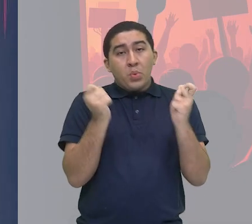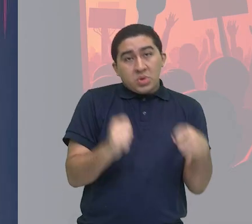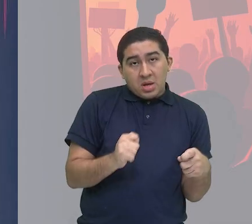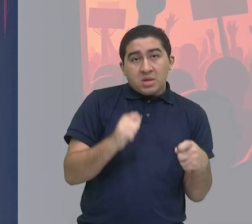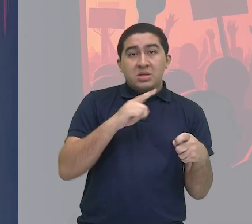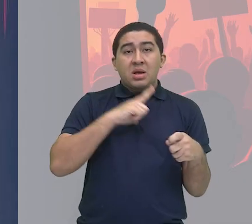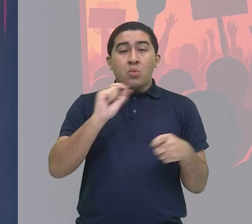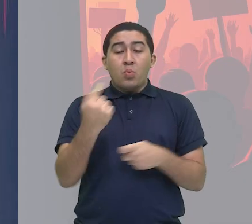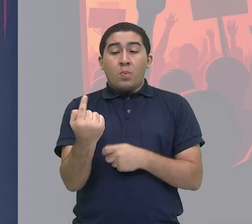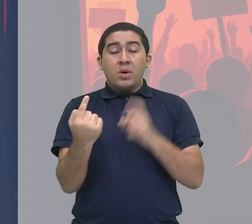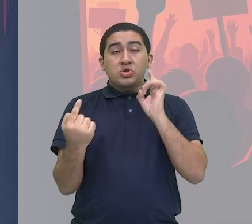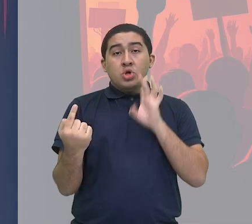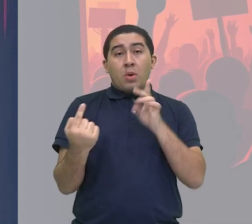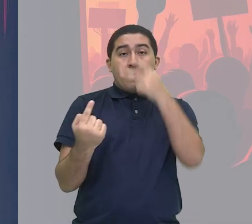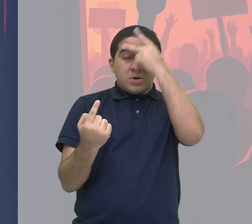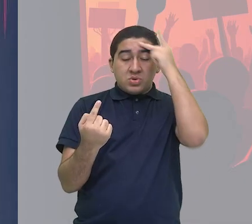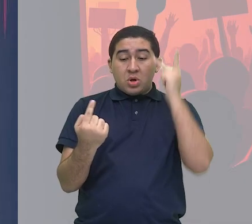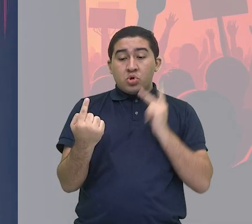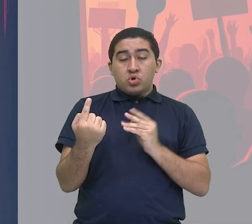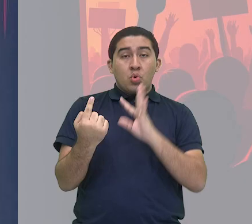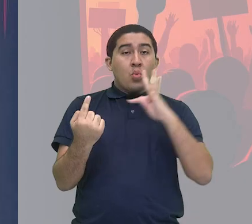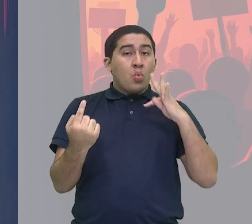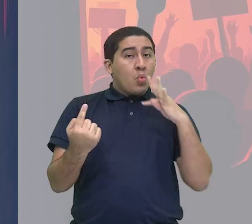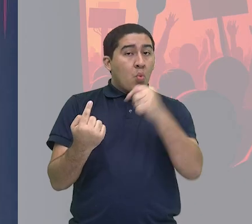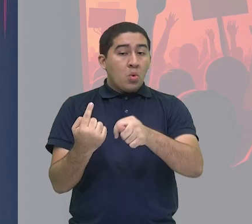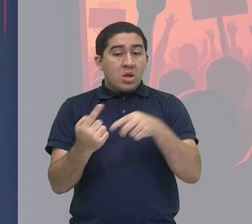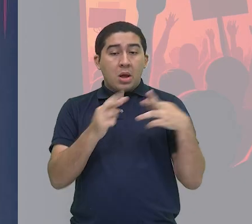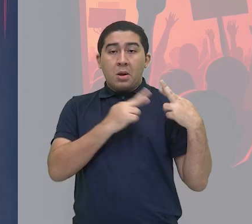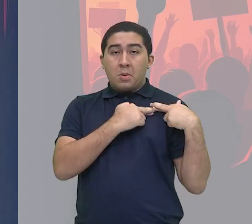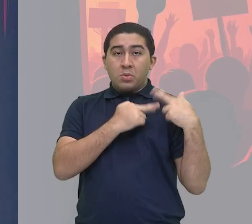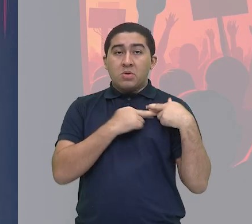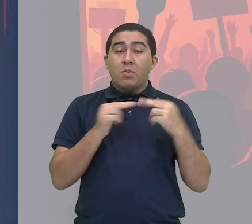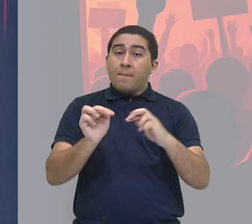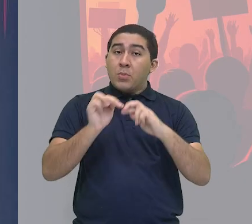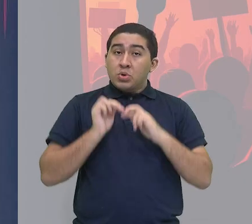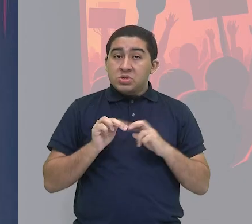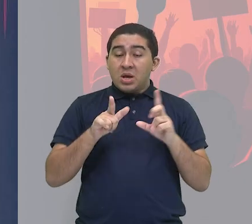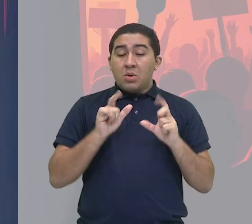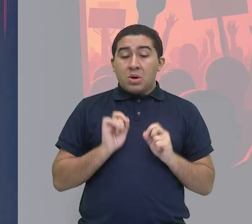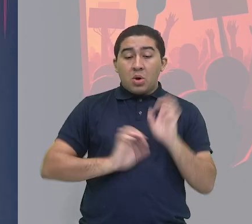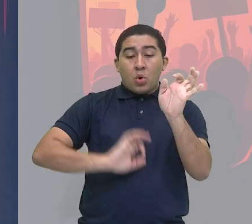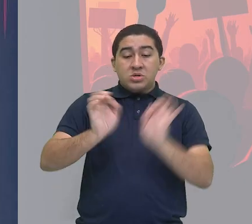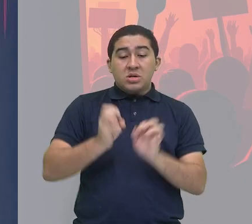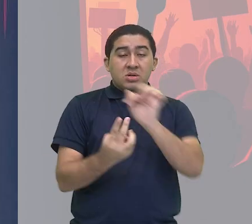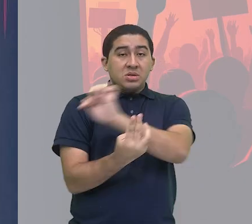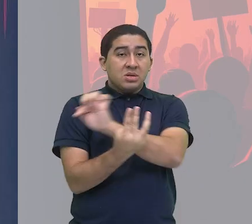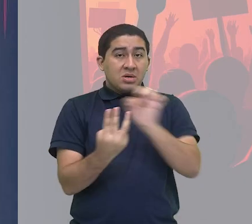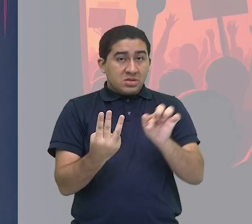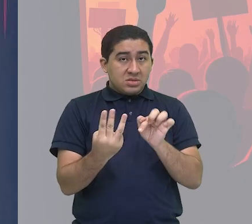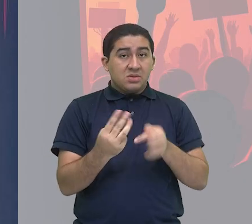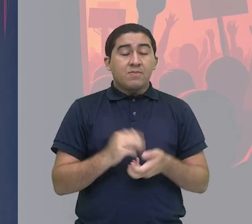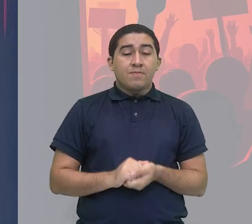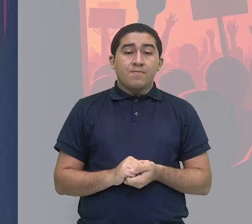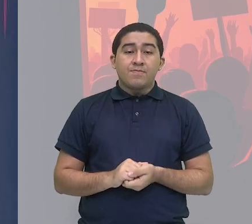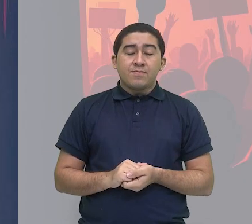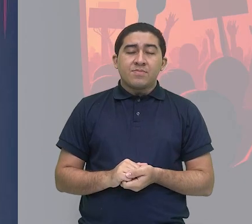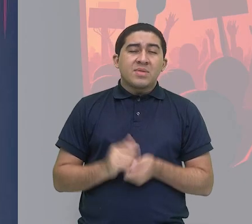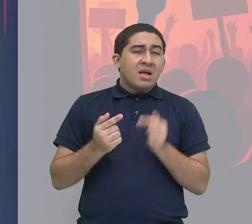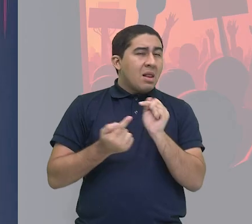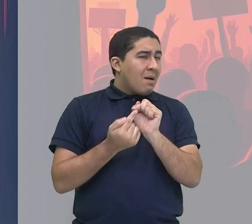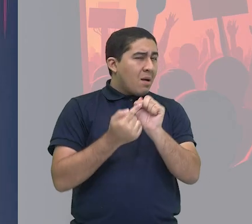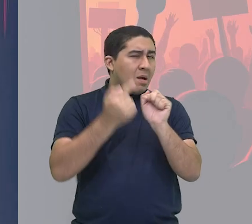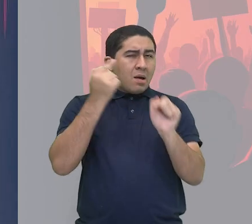de uma só pessoa ou de um só grupo. Por isso que ele é dividido em três. Isso vem lá